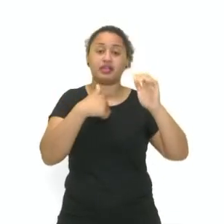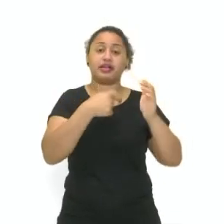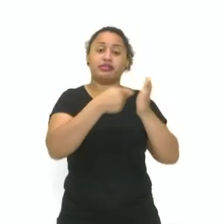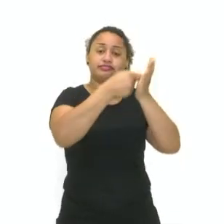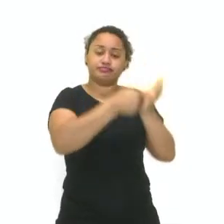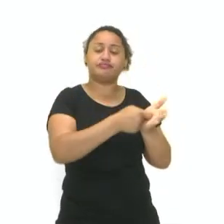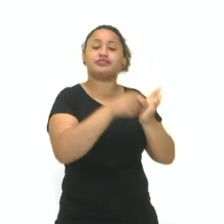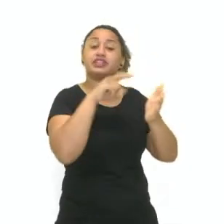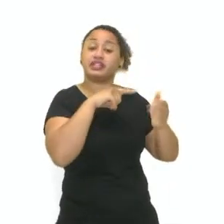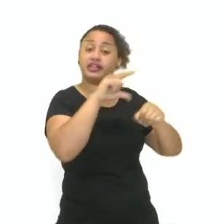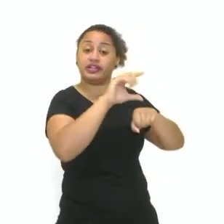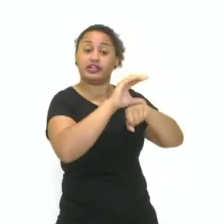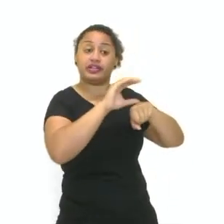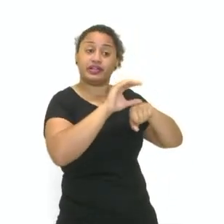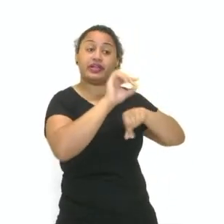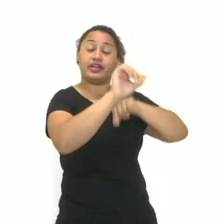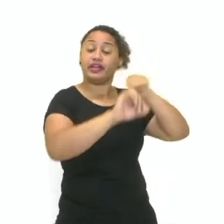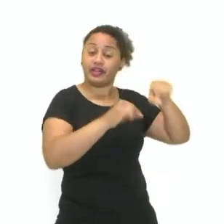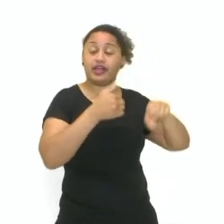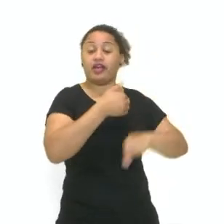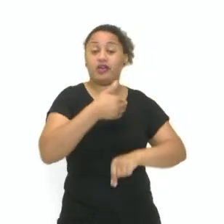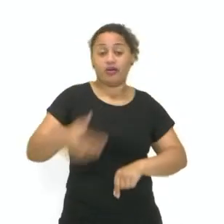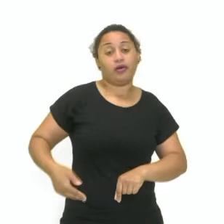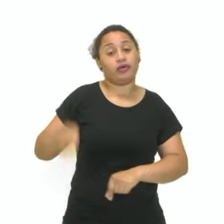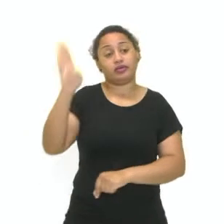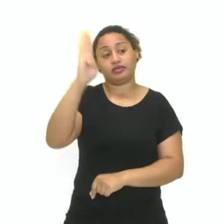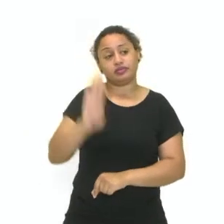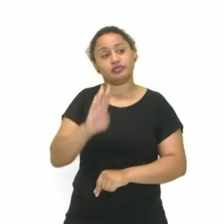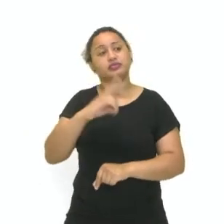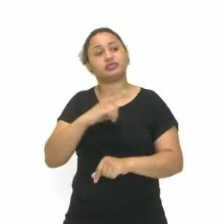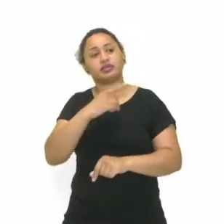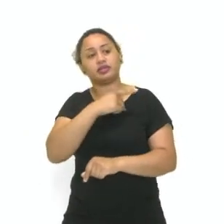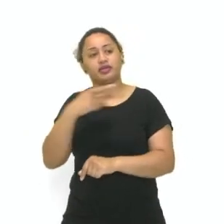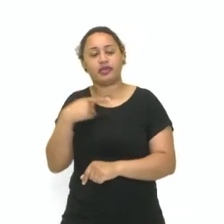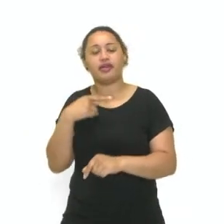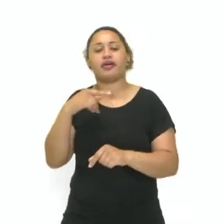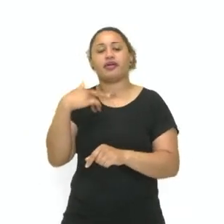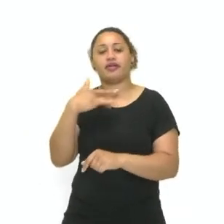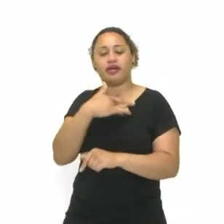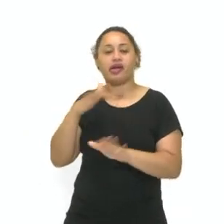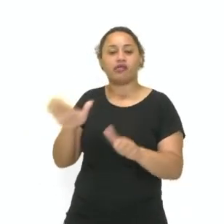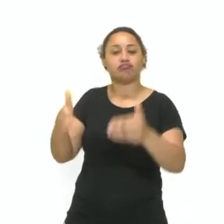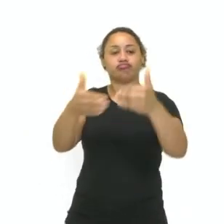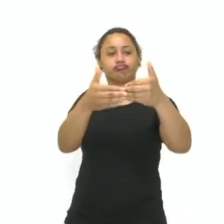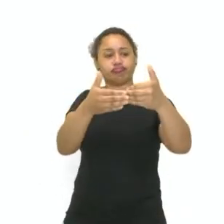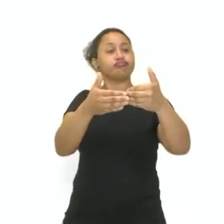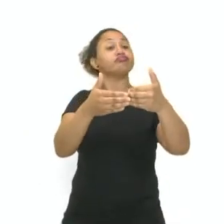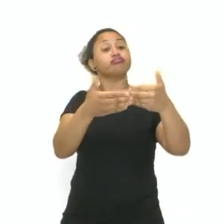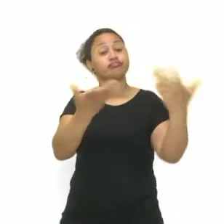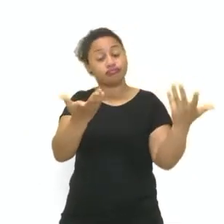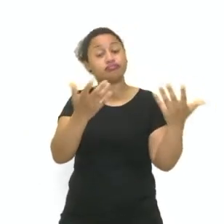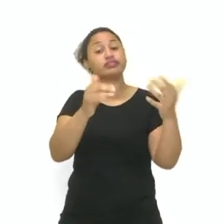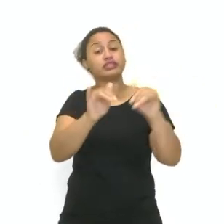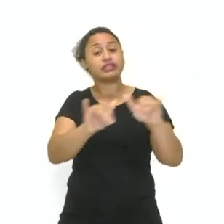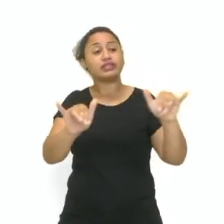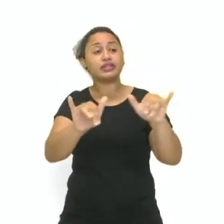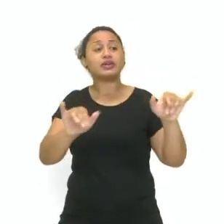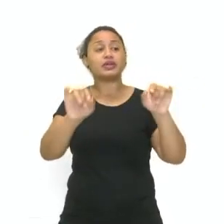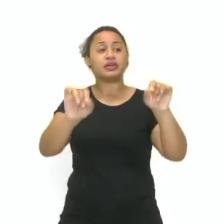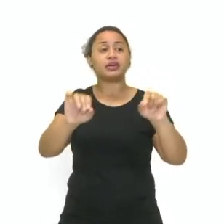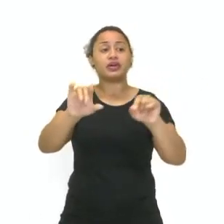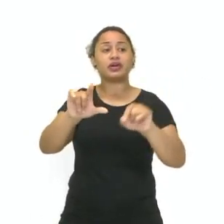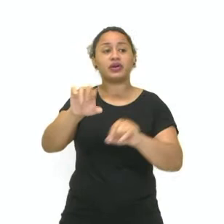Estado brasileiro. Postos de saúde fechados, mesmo a bem divulgada cloroquina, entre